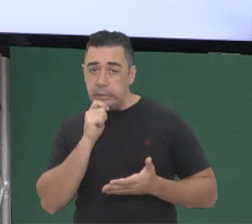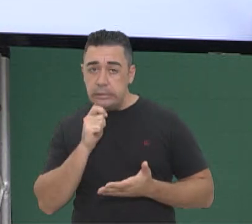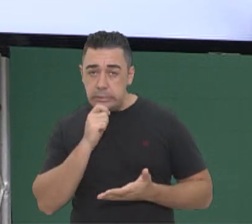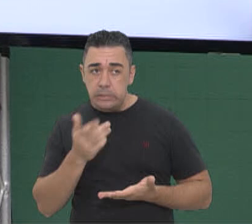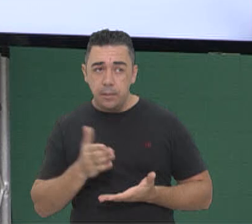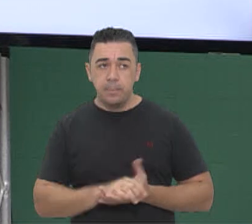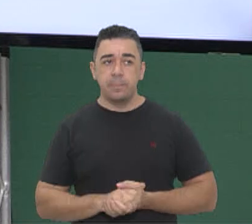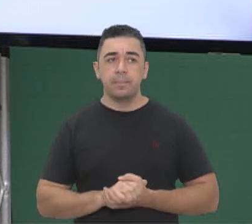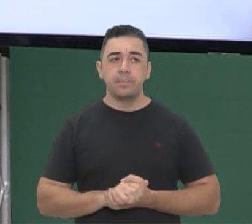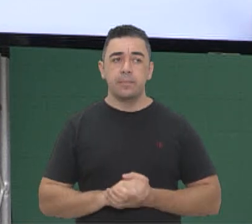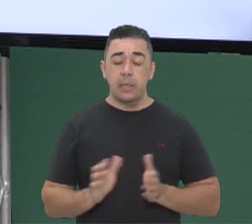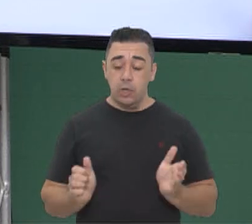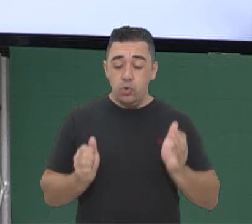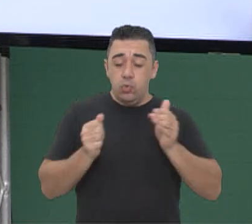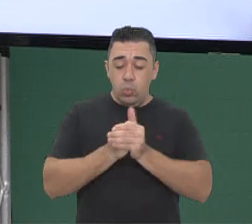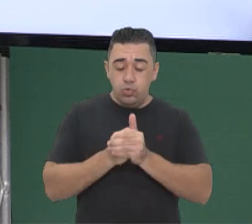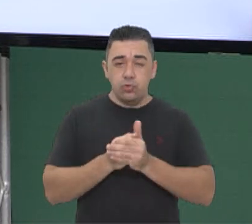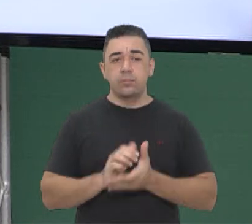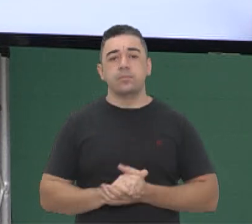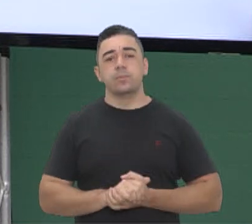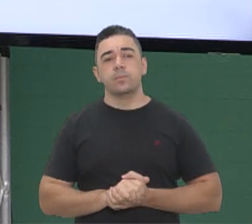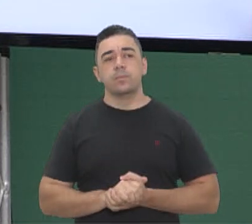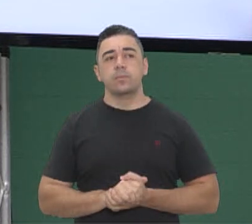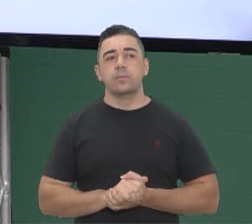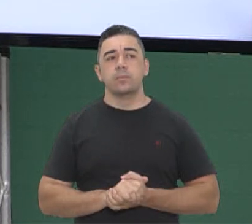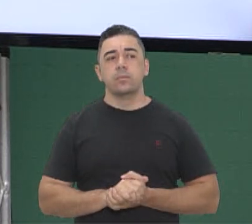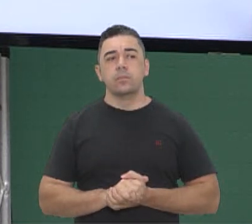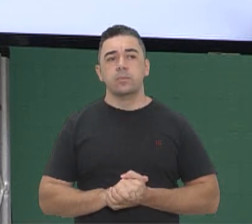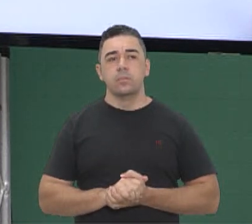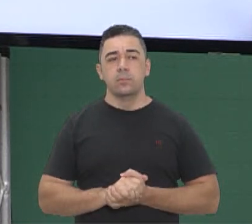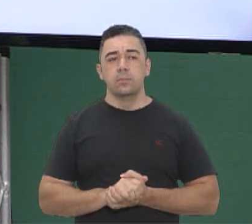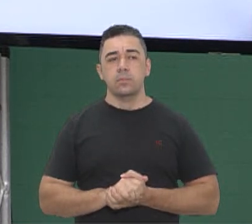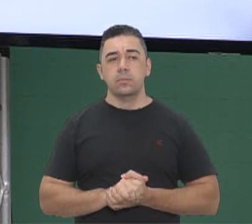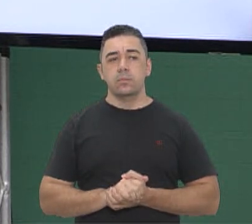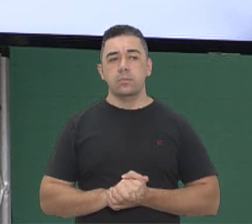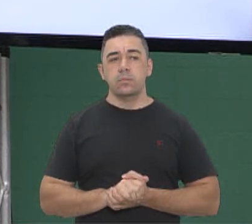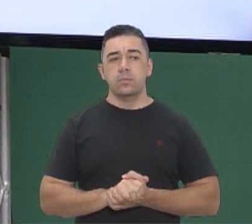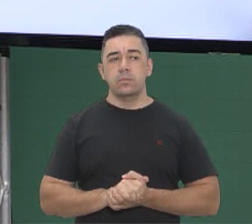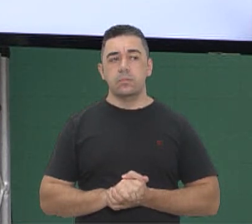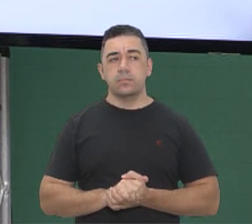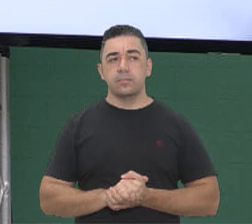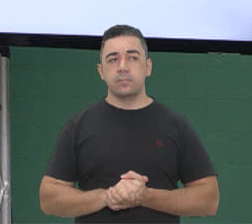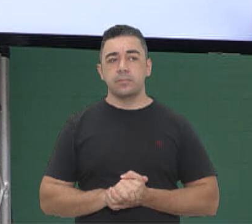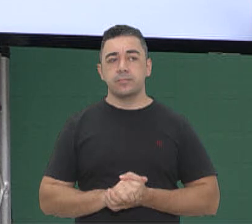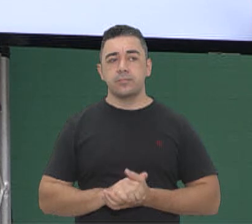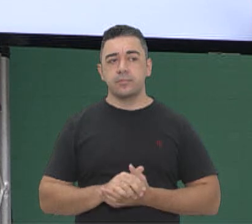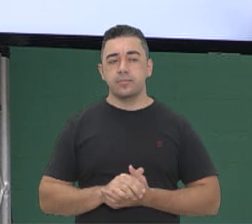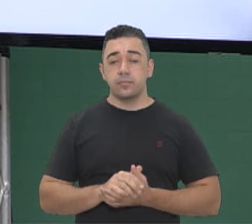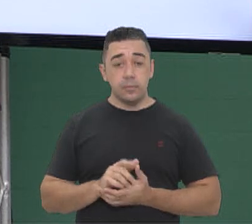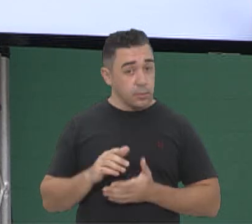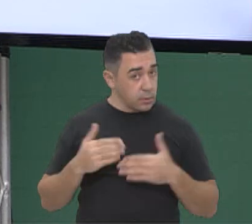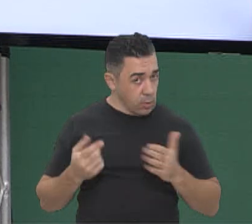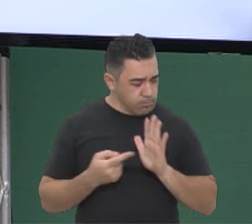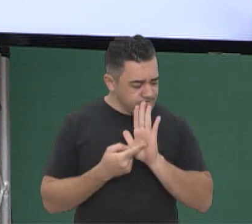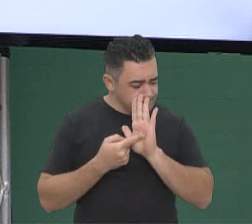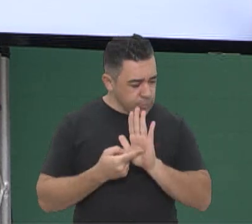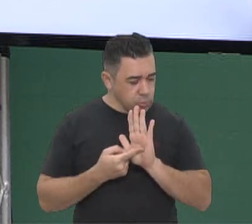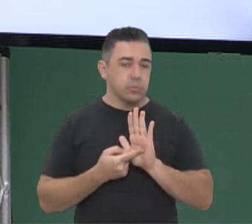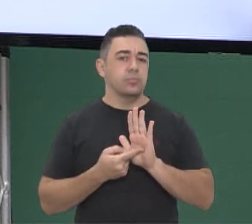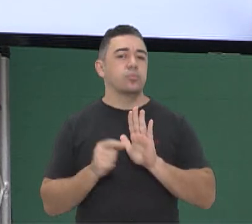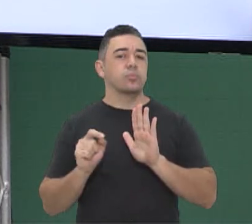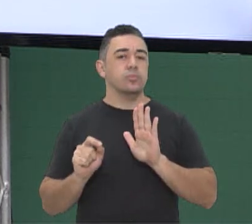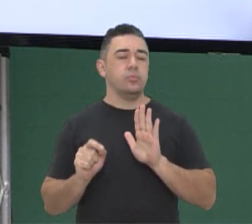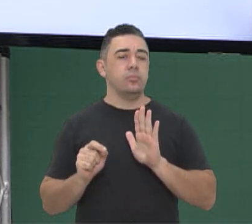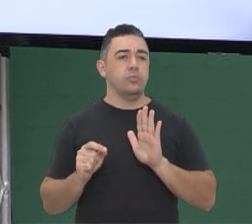ainda está escondido em la zona que exploraremos. Señalou, como é que é? Destacou,